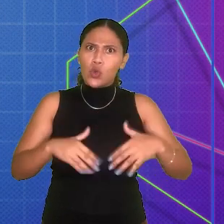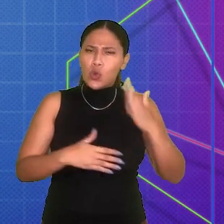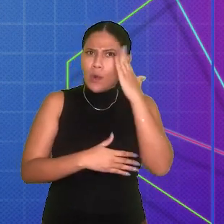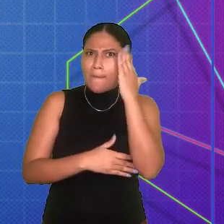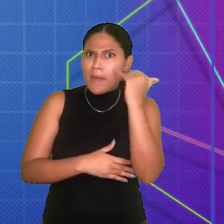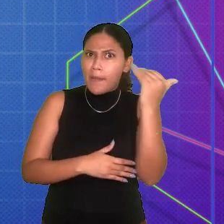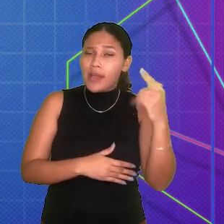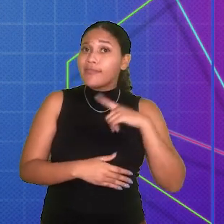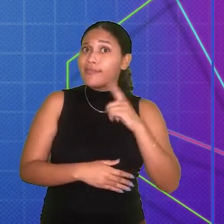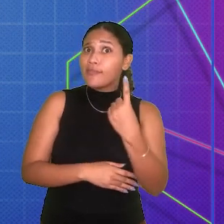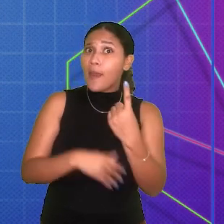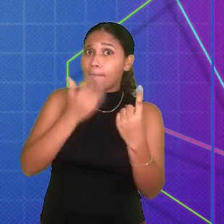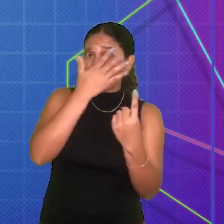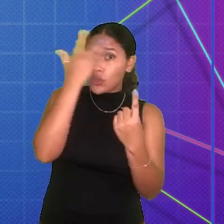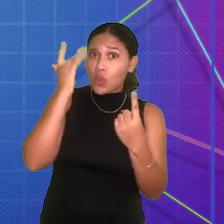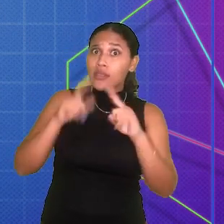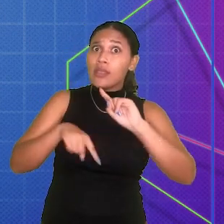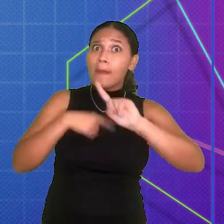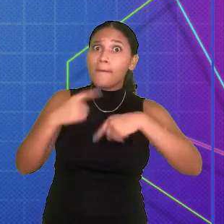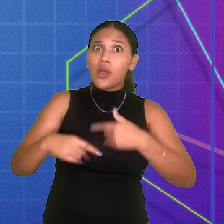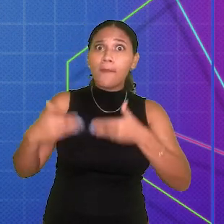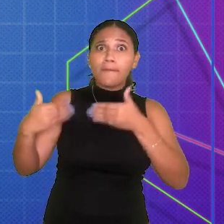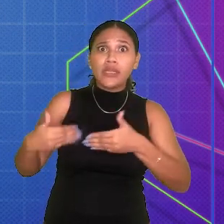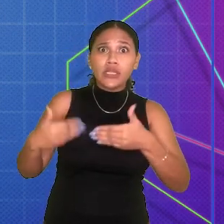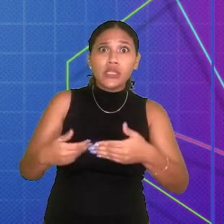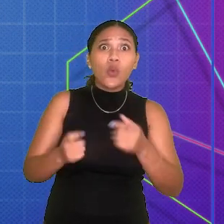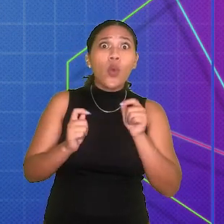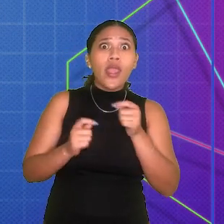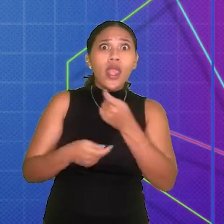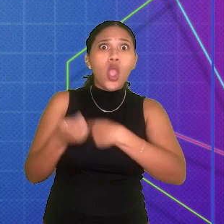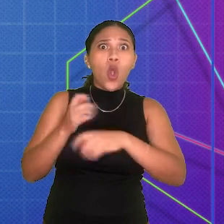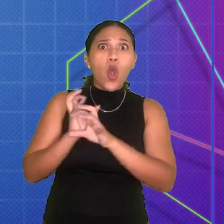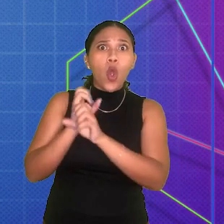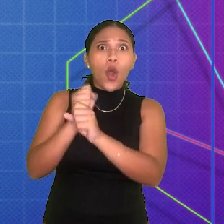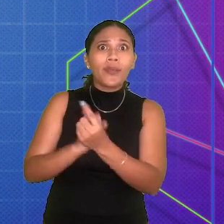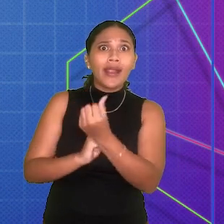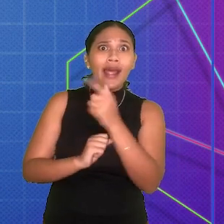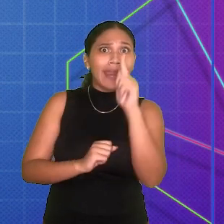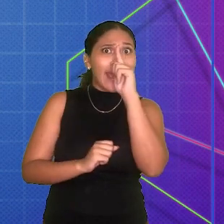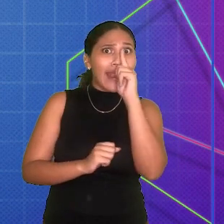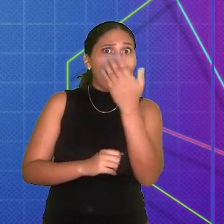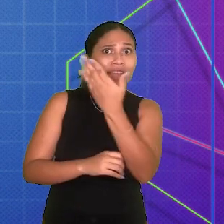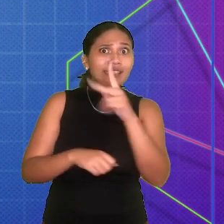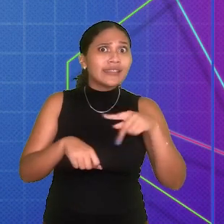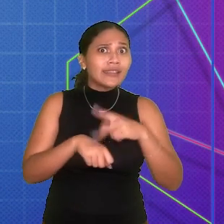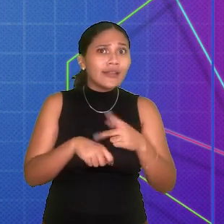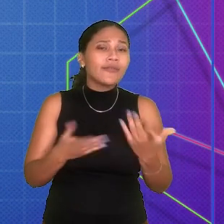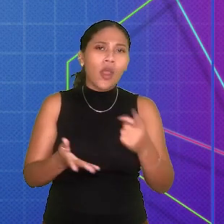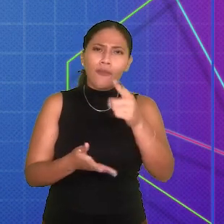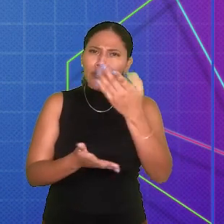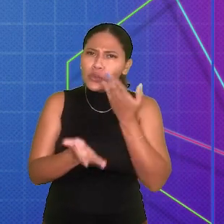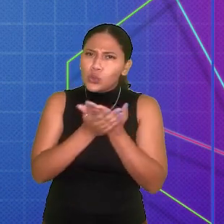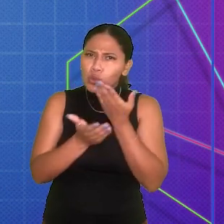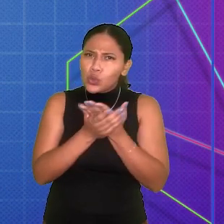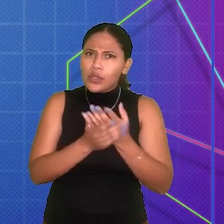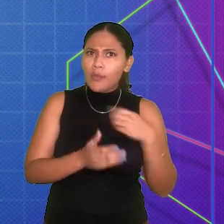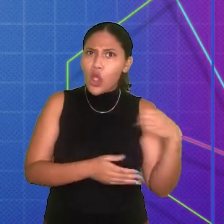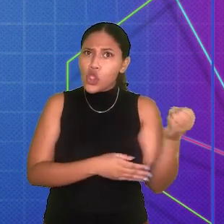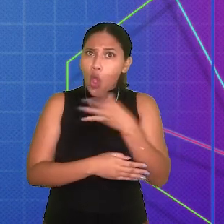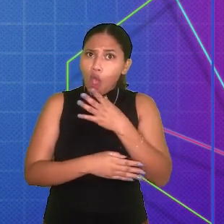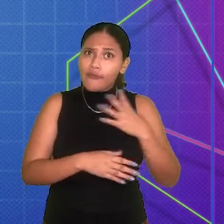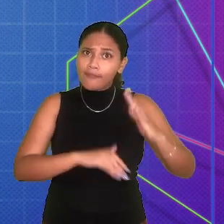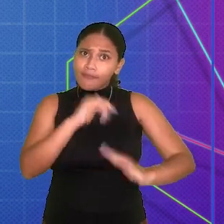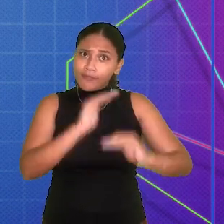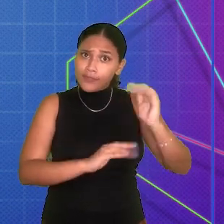que teve até uma pessoa que virou ministro da economia na Grécia. Olha aí. Então, isso vai para você que está estudando para uma nova